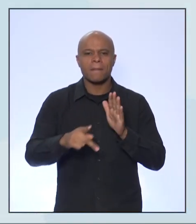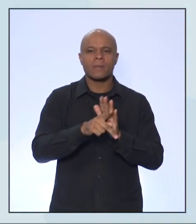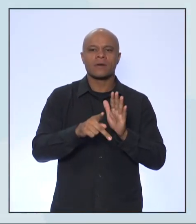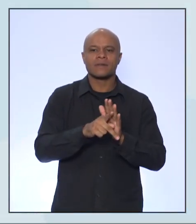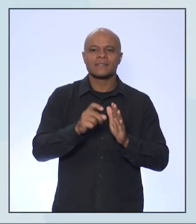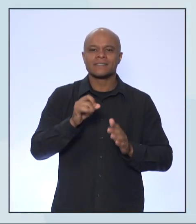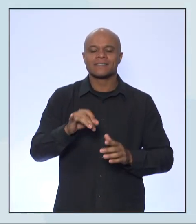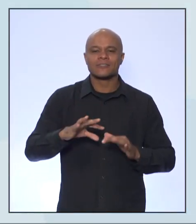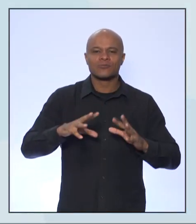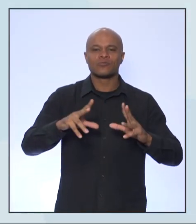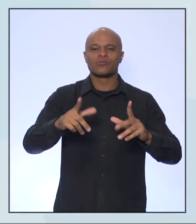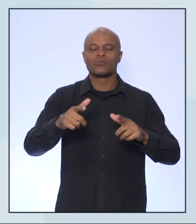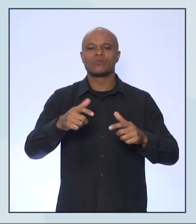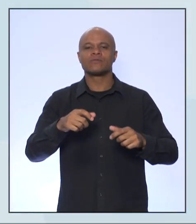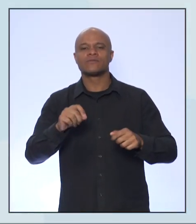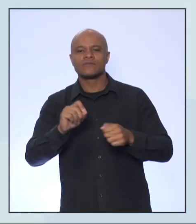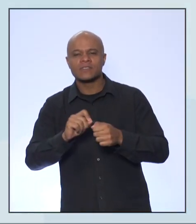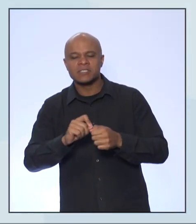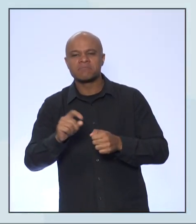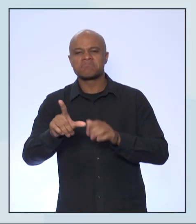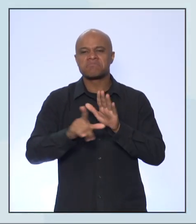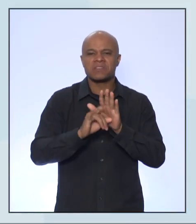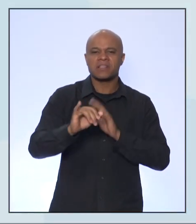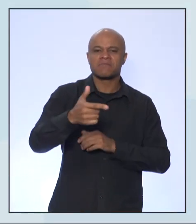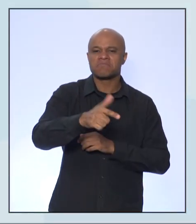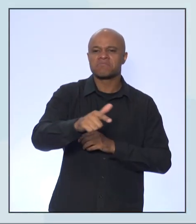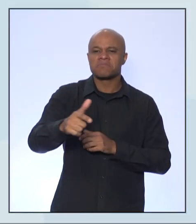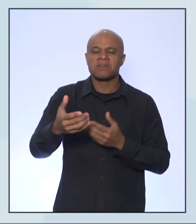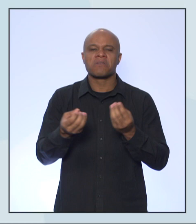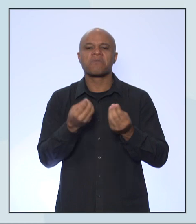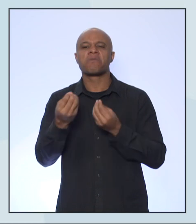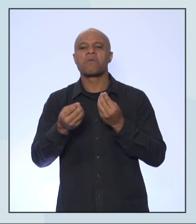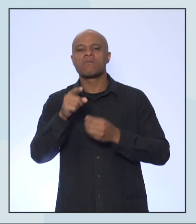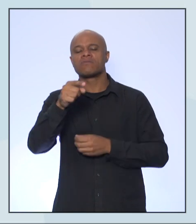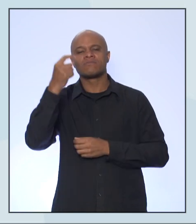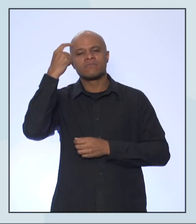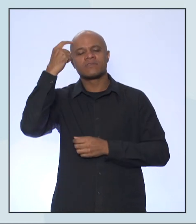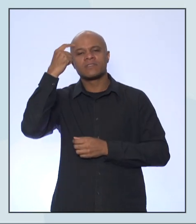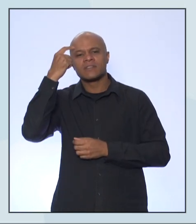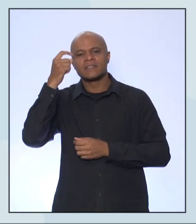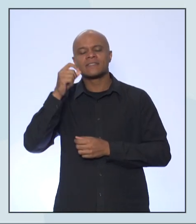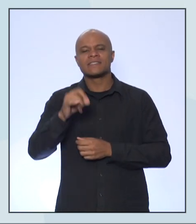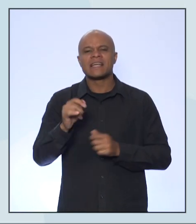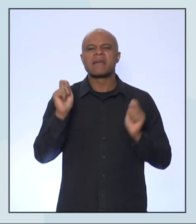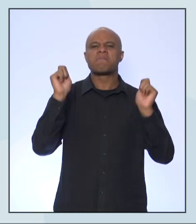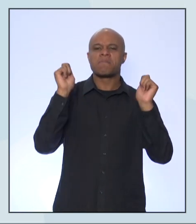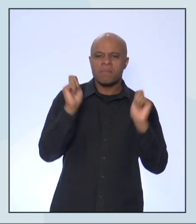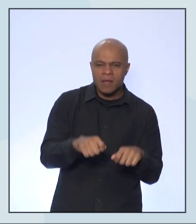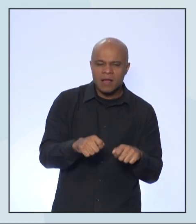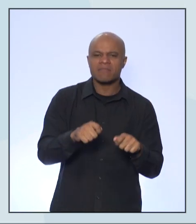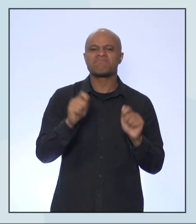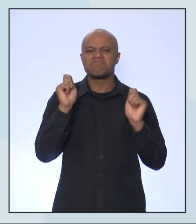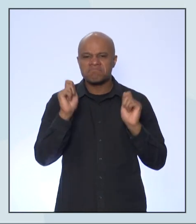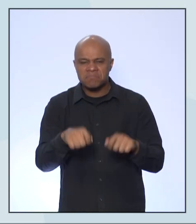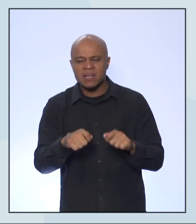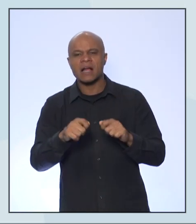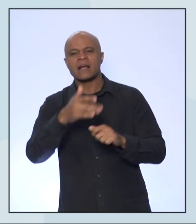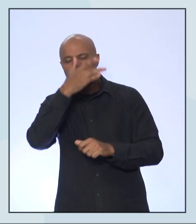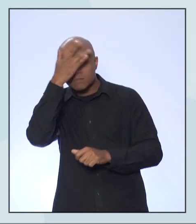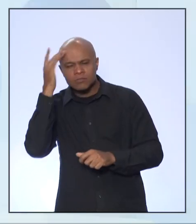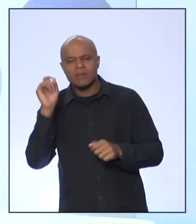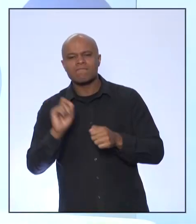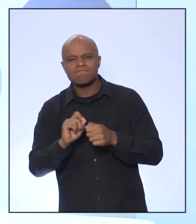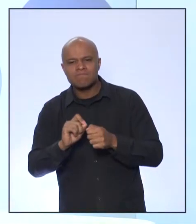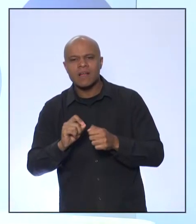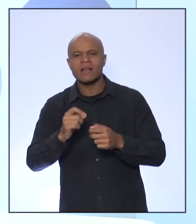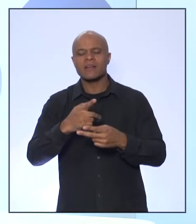todos agissem sem considerar as leis? O que vocês acham? É possível que todos os cidadãos façam o